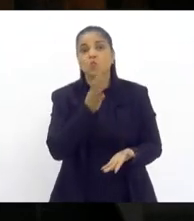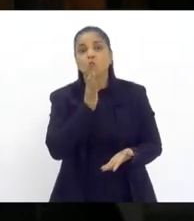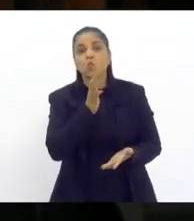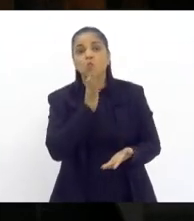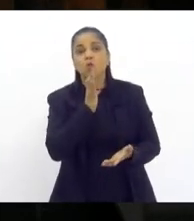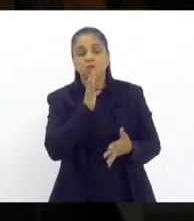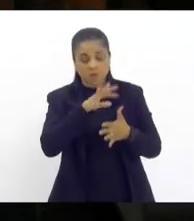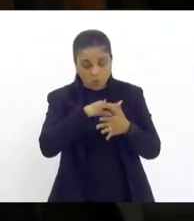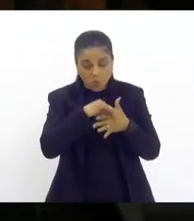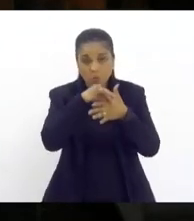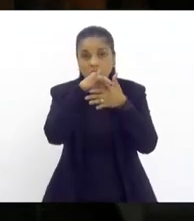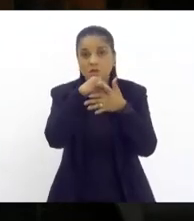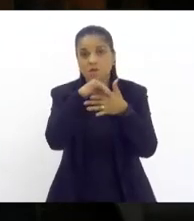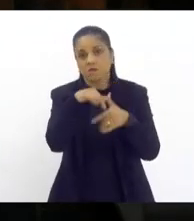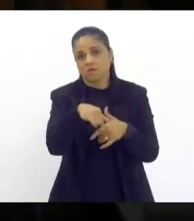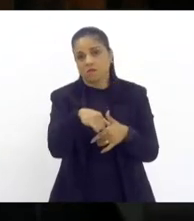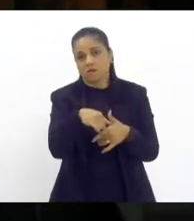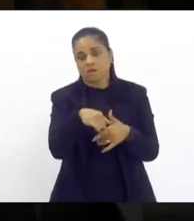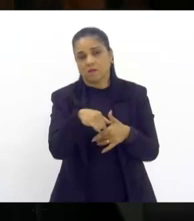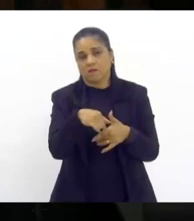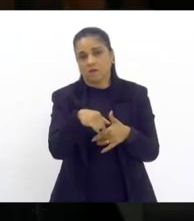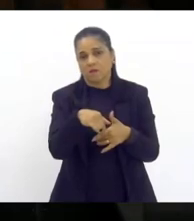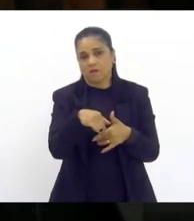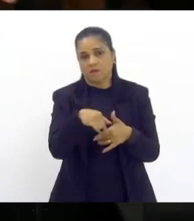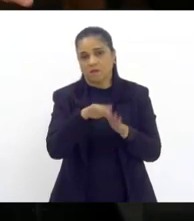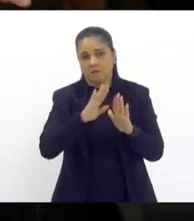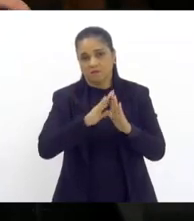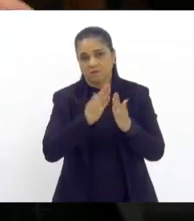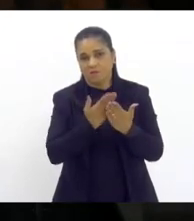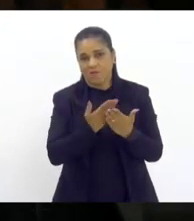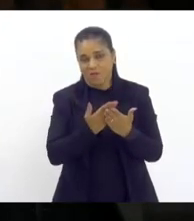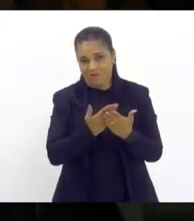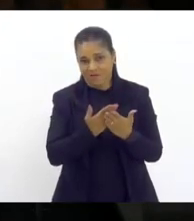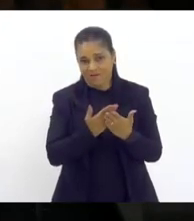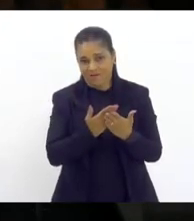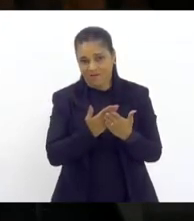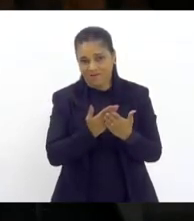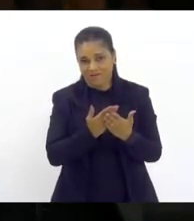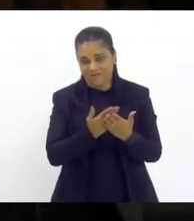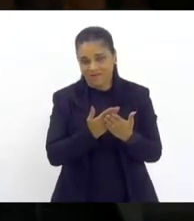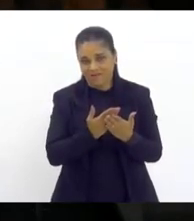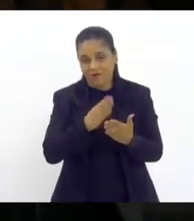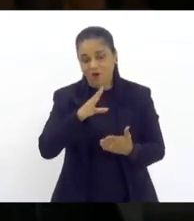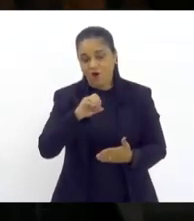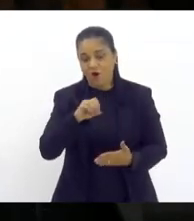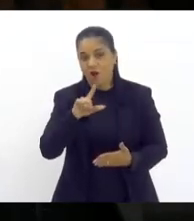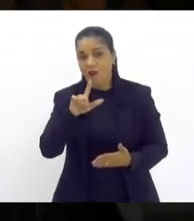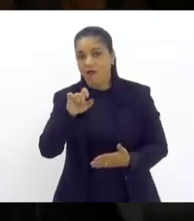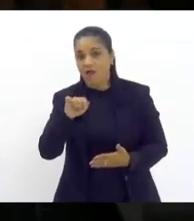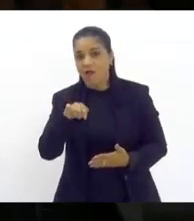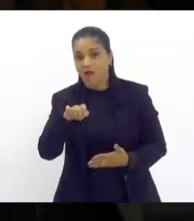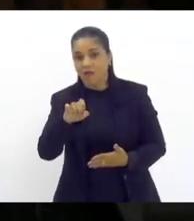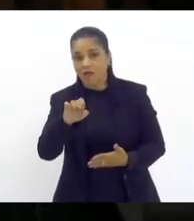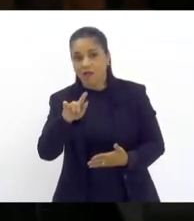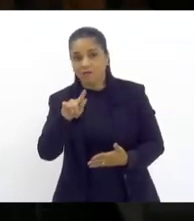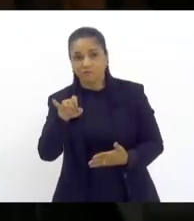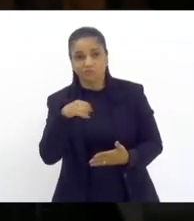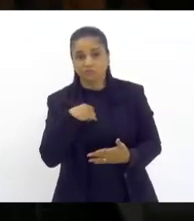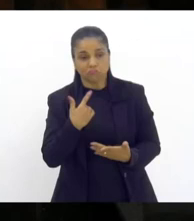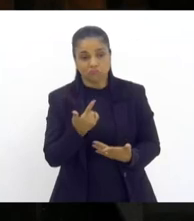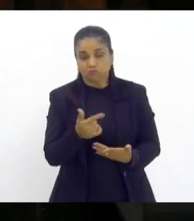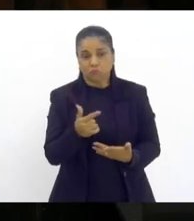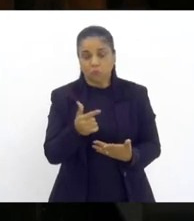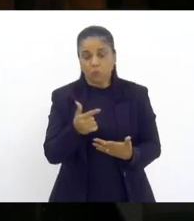líderes, porque o colégio de líderes funciona aqui há anos e é informal. É só para formalizar. Não